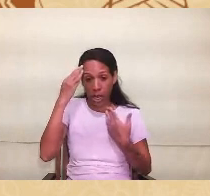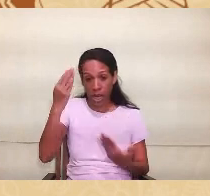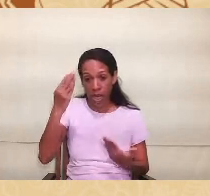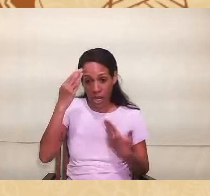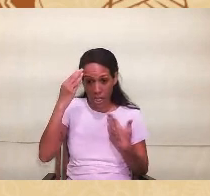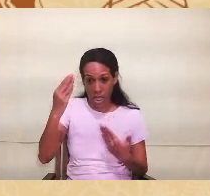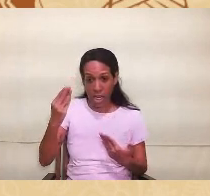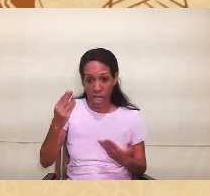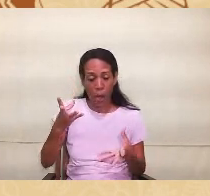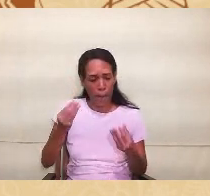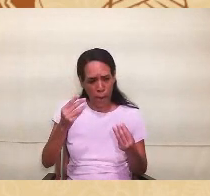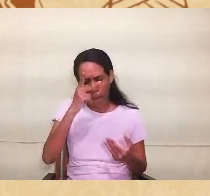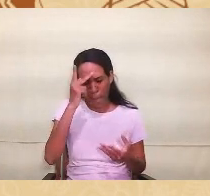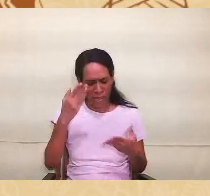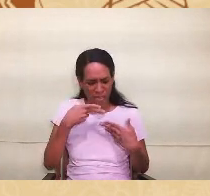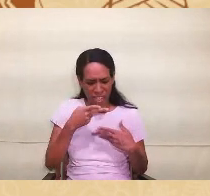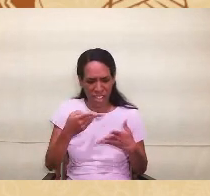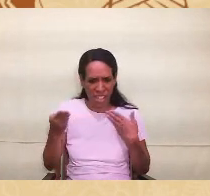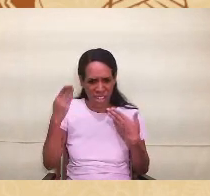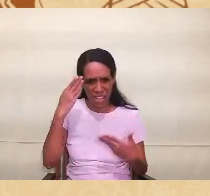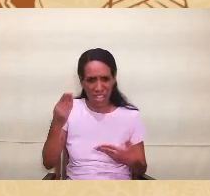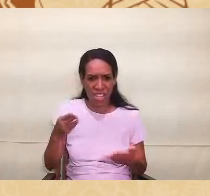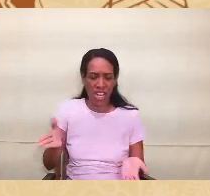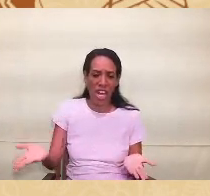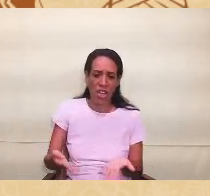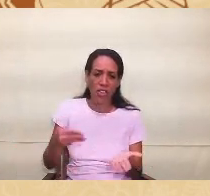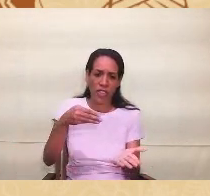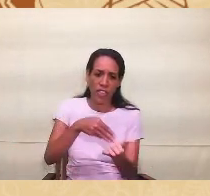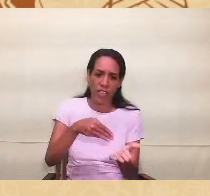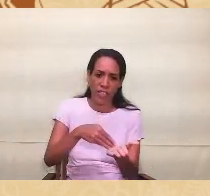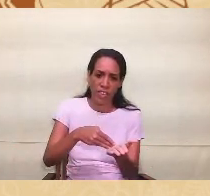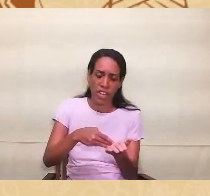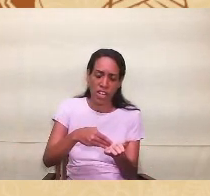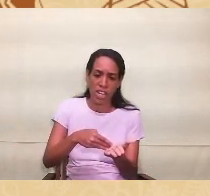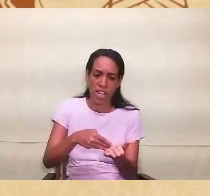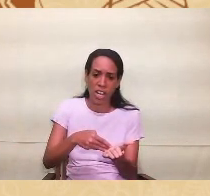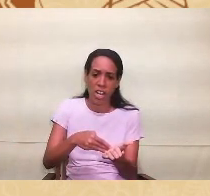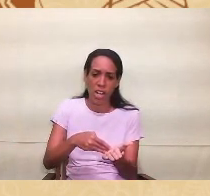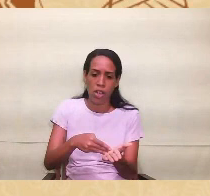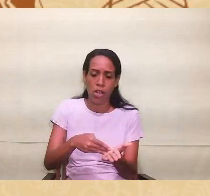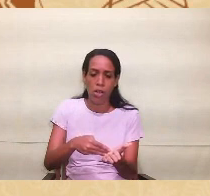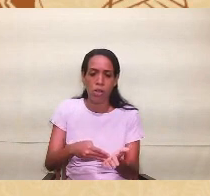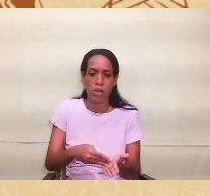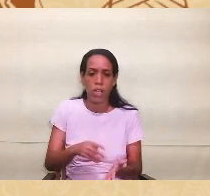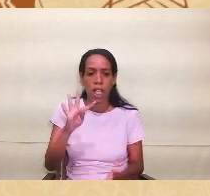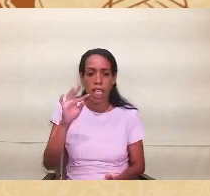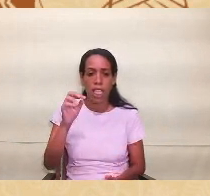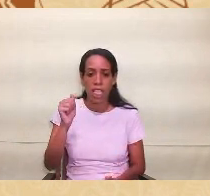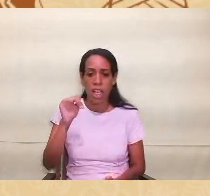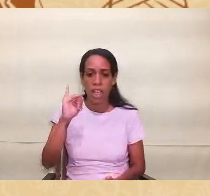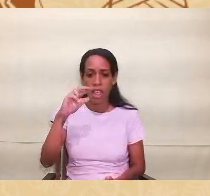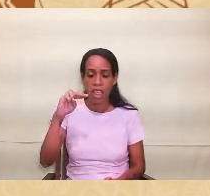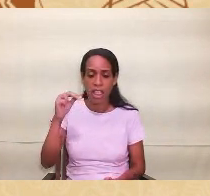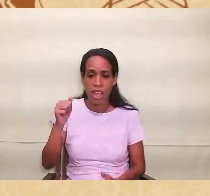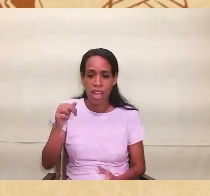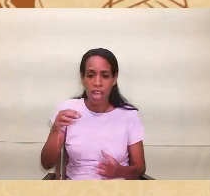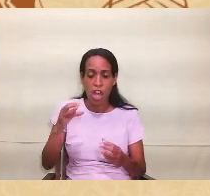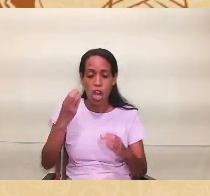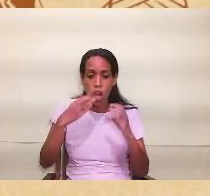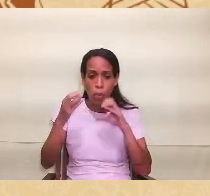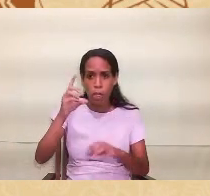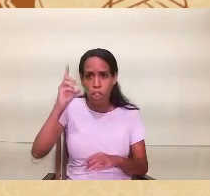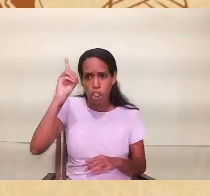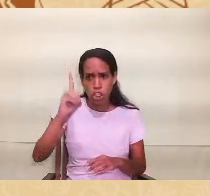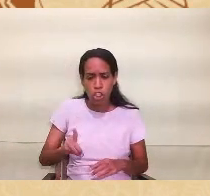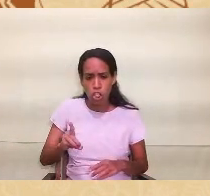muitos agradecimentos. A gente já está chegando no horário de terminar. A Tainara, que é da Comissão de Direitos Humanos